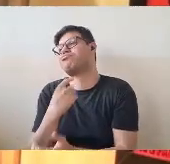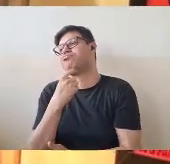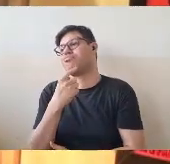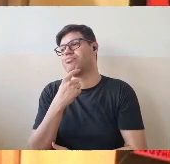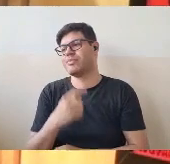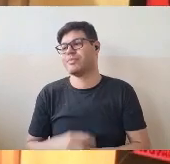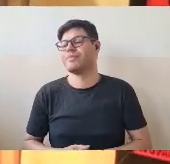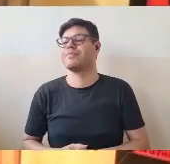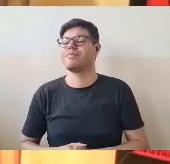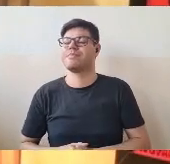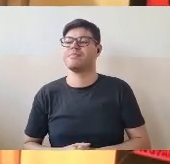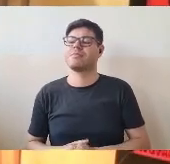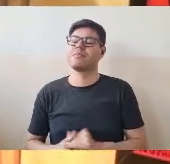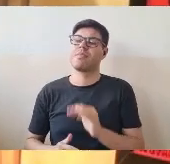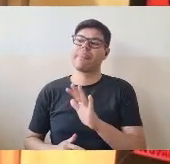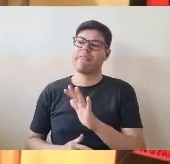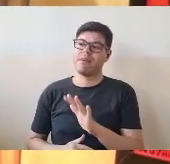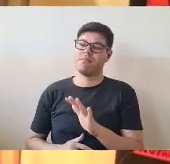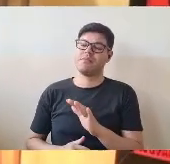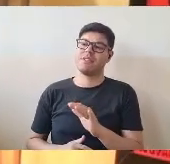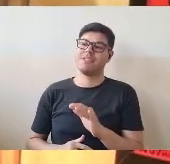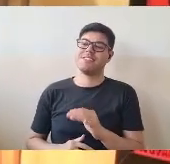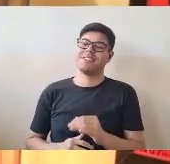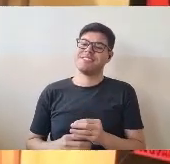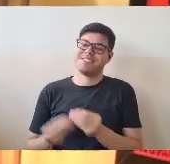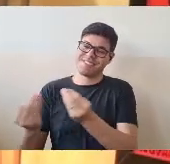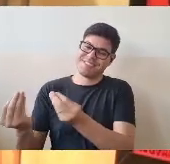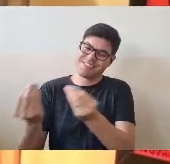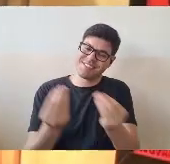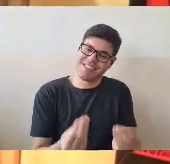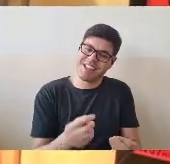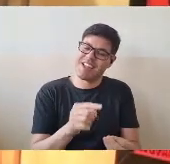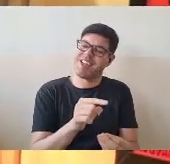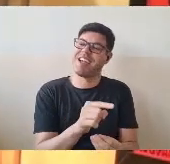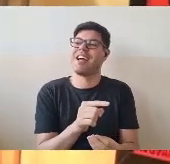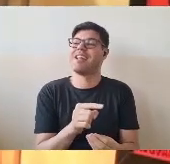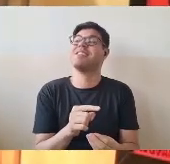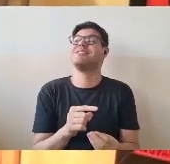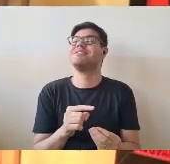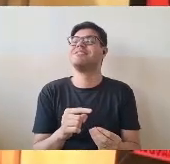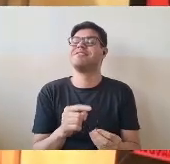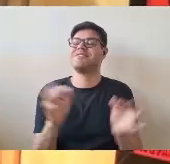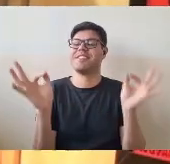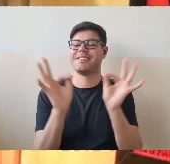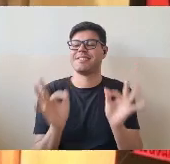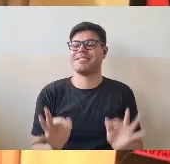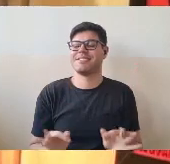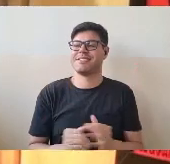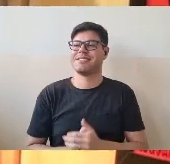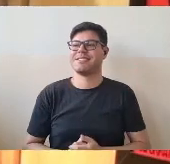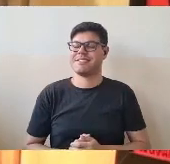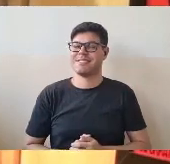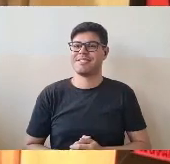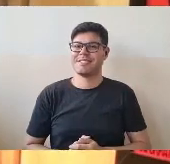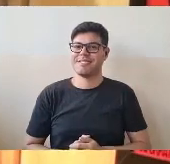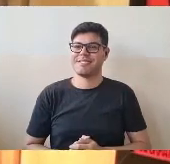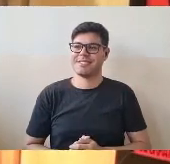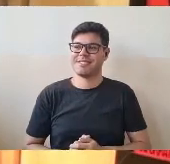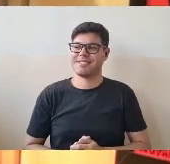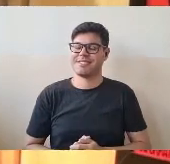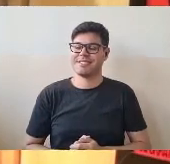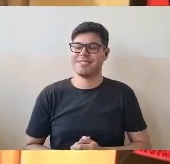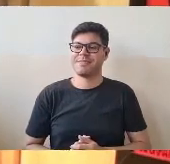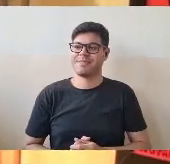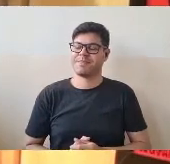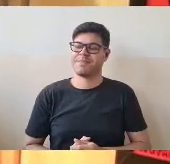aí faz um agradozinho para o filho. Sim. Para ele não ficar traumatizado. E ele,